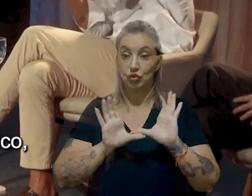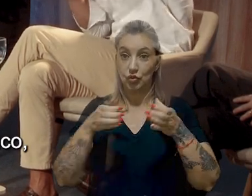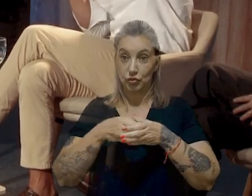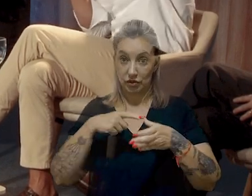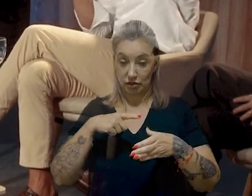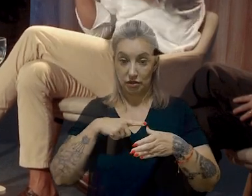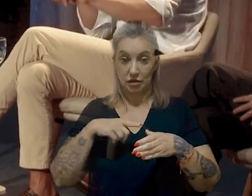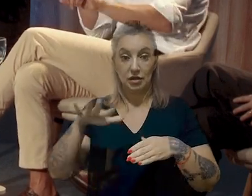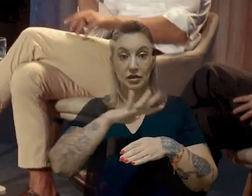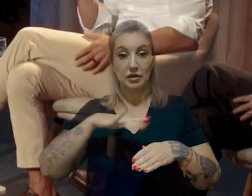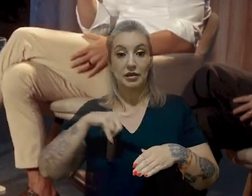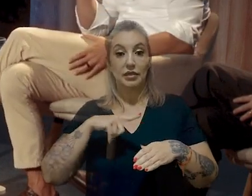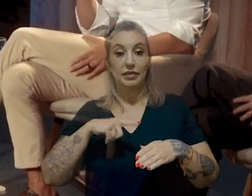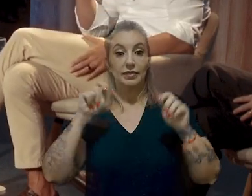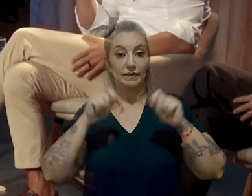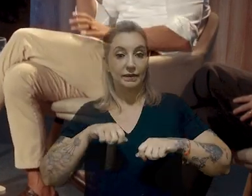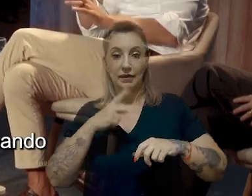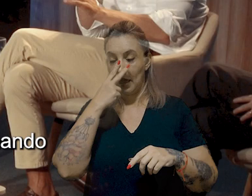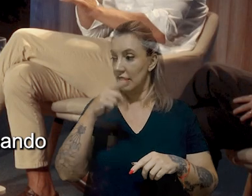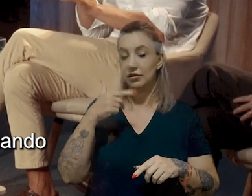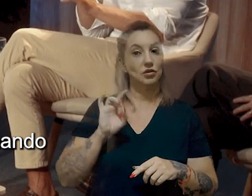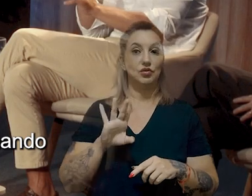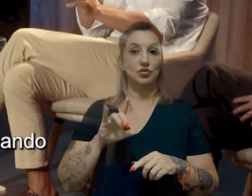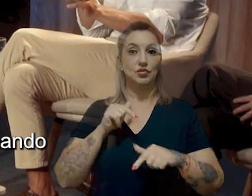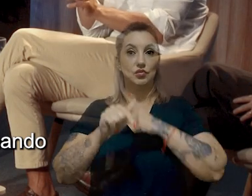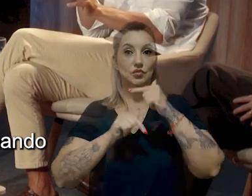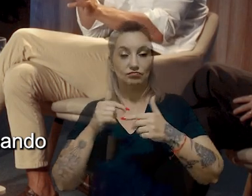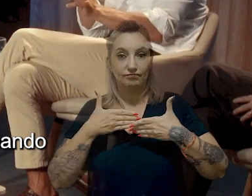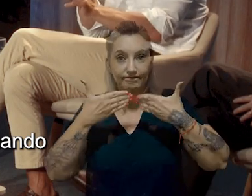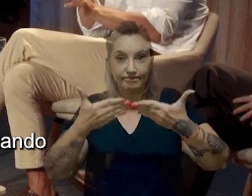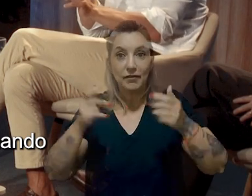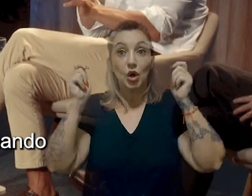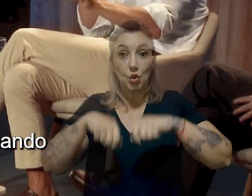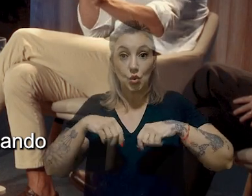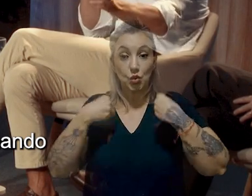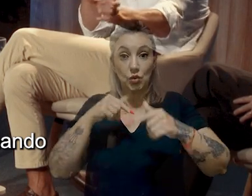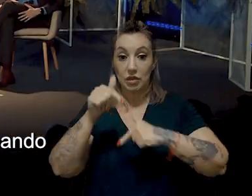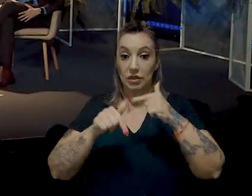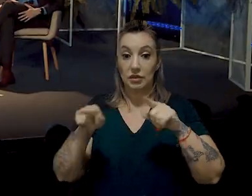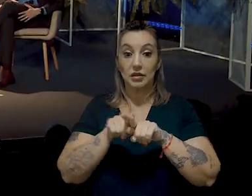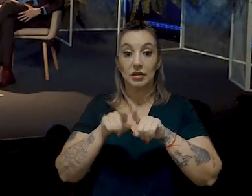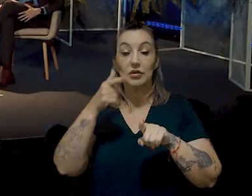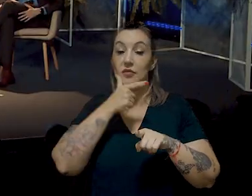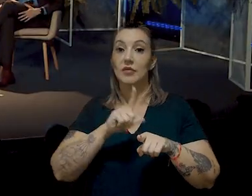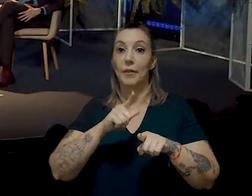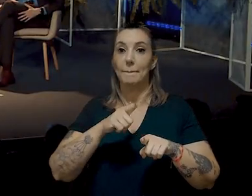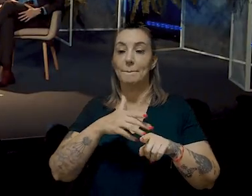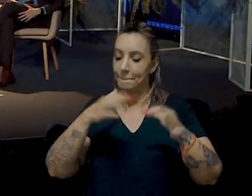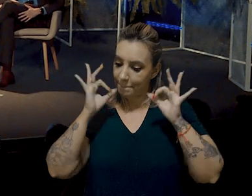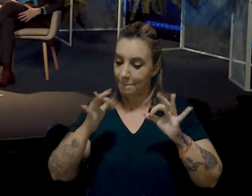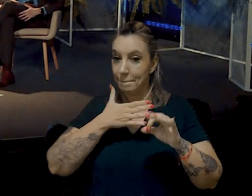comunidade então eles passam a ter também essas condições acho que a gente não só vem trabalhando para dar condições de trabalho mas como é que você